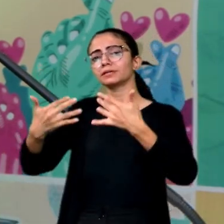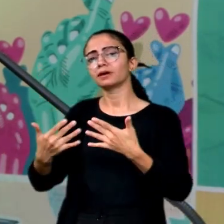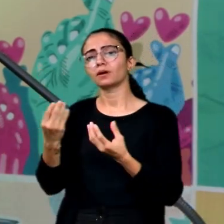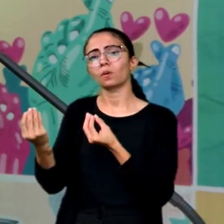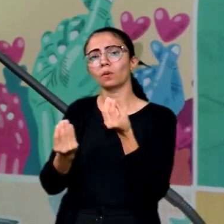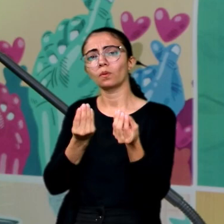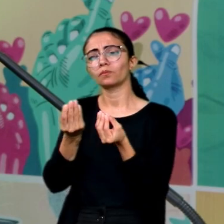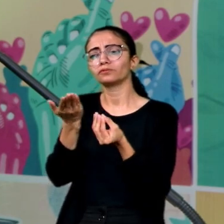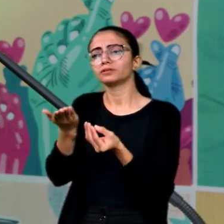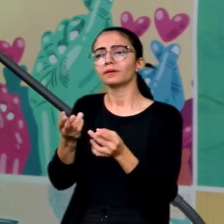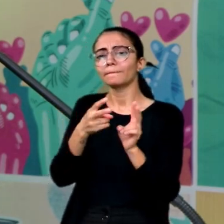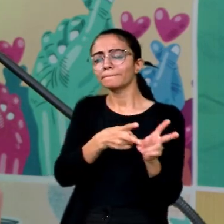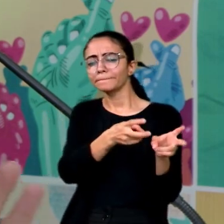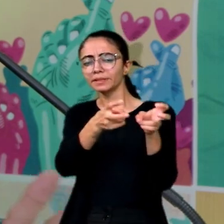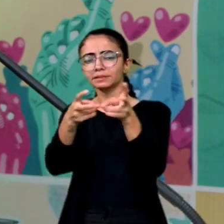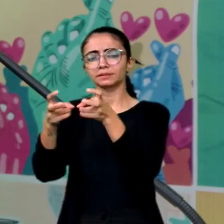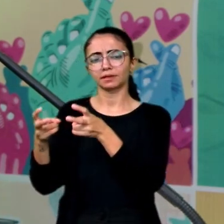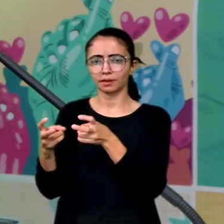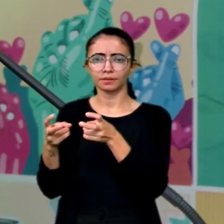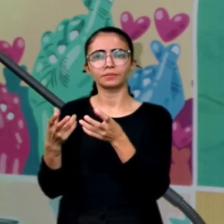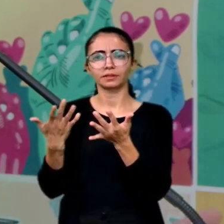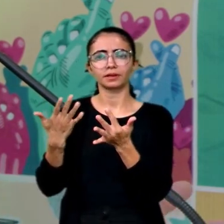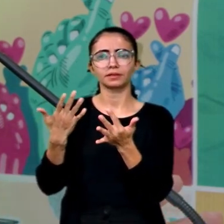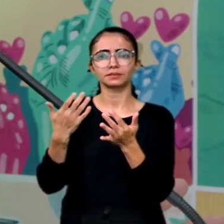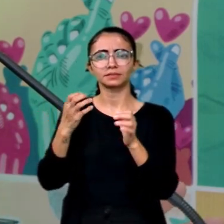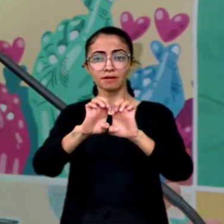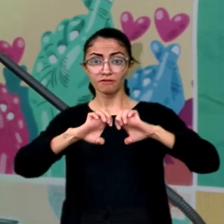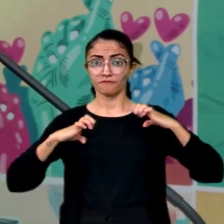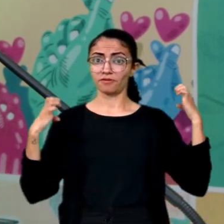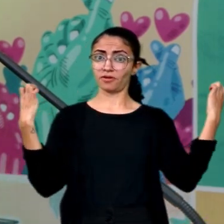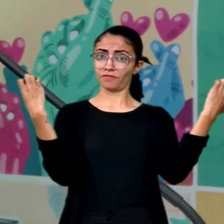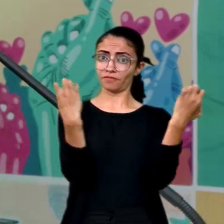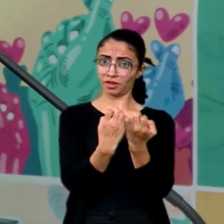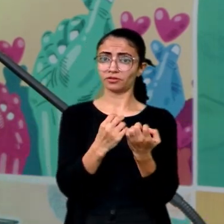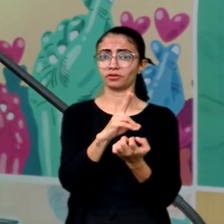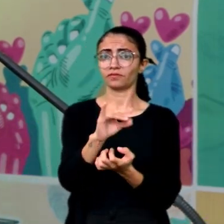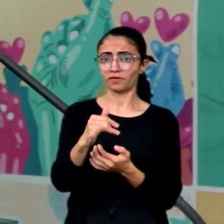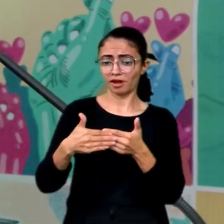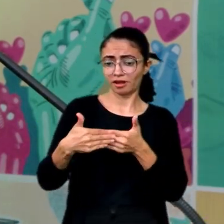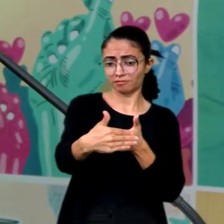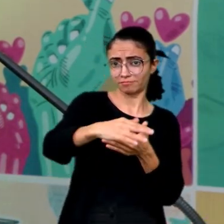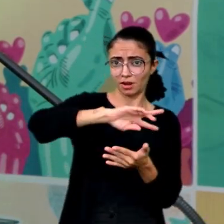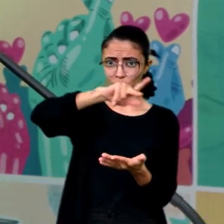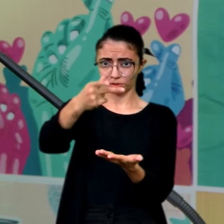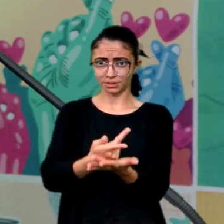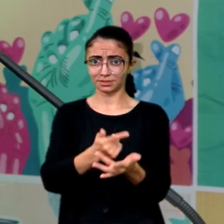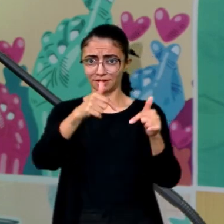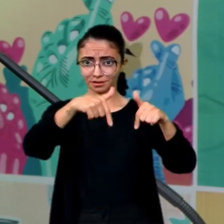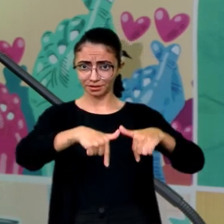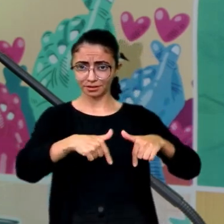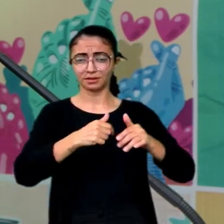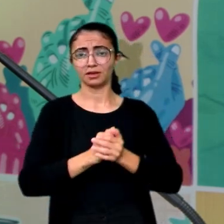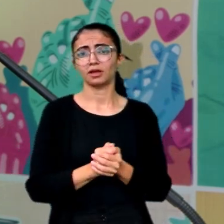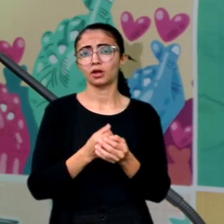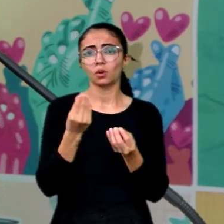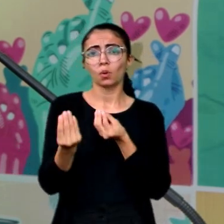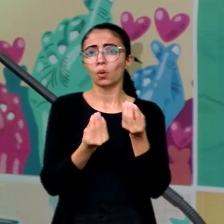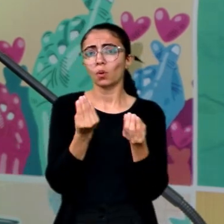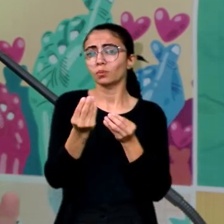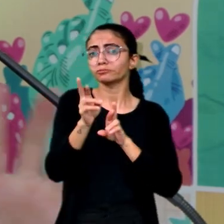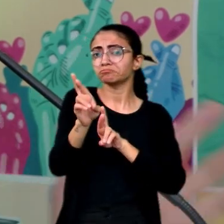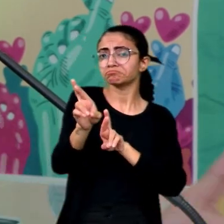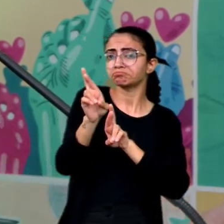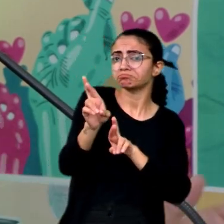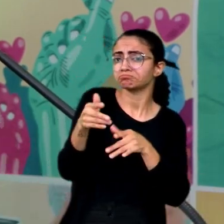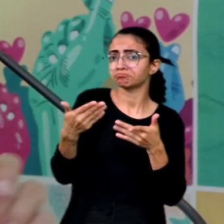a dimensão de um evento desse tamanho aqui, as expectativas que esse evento traz,